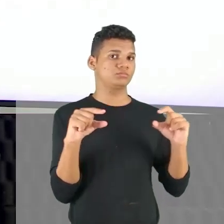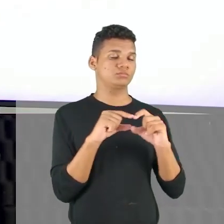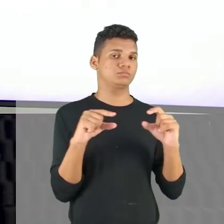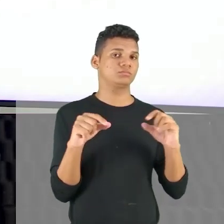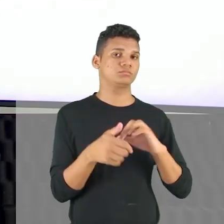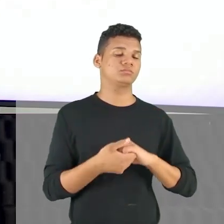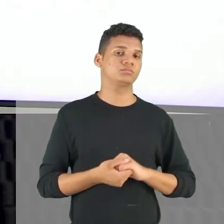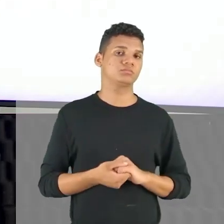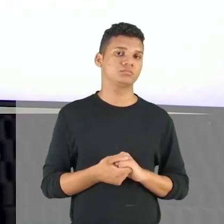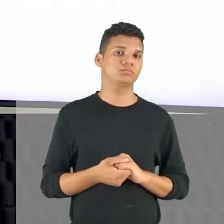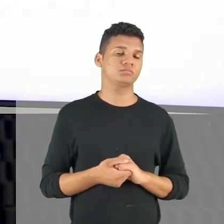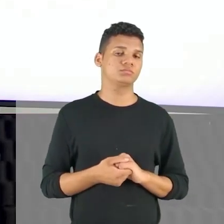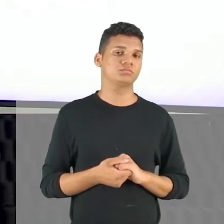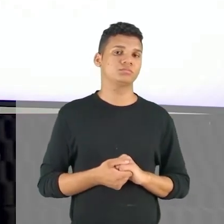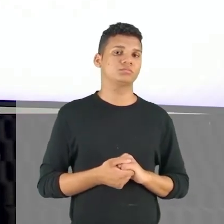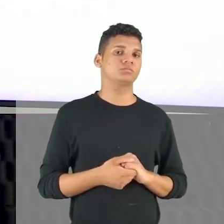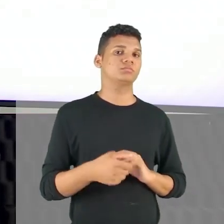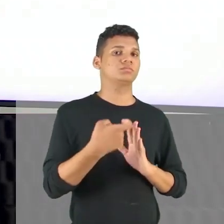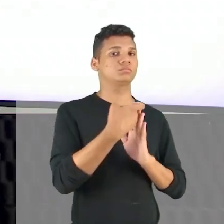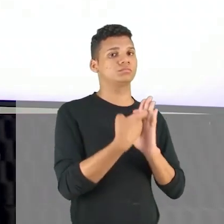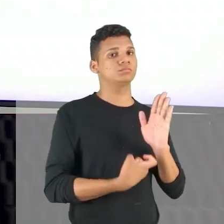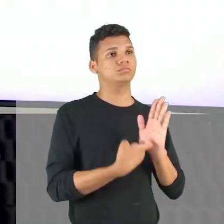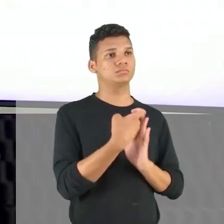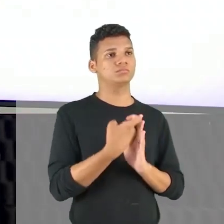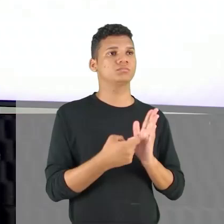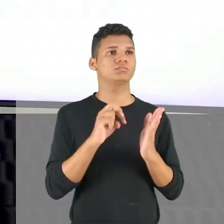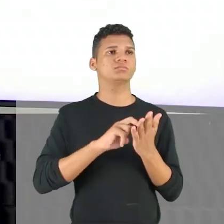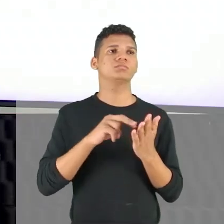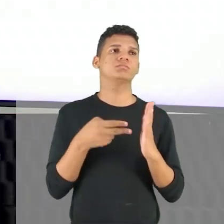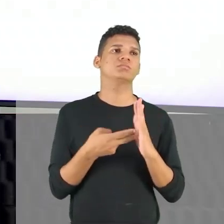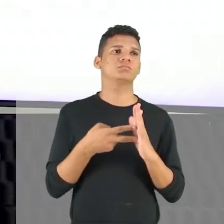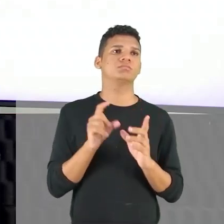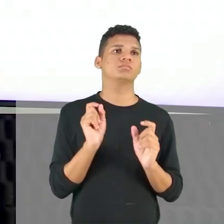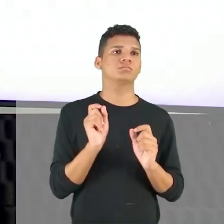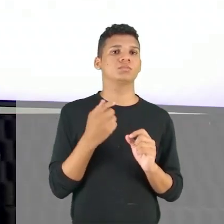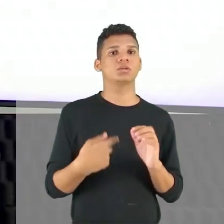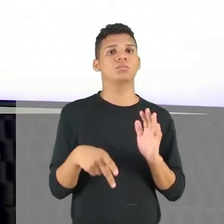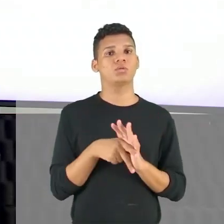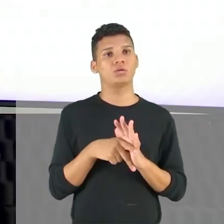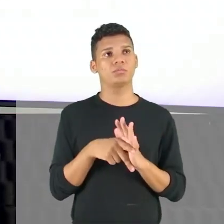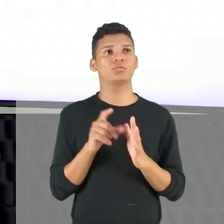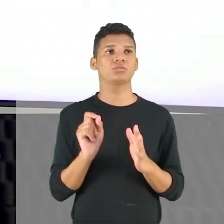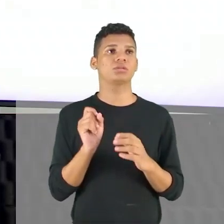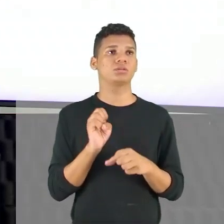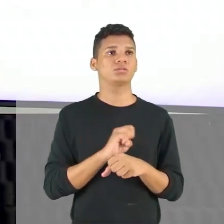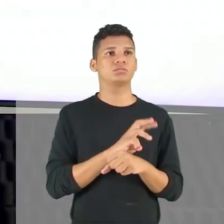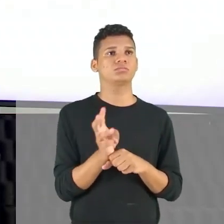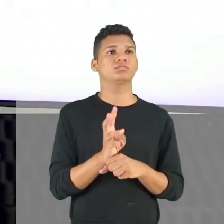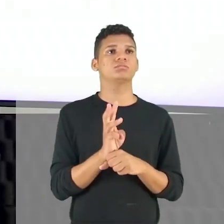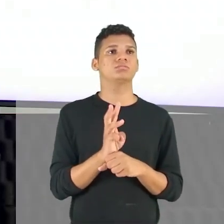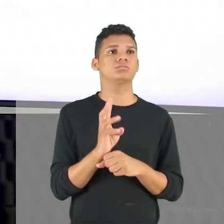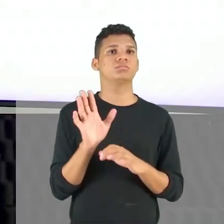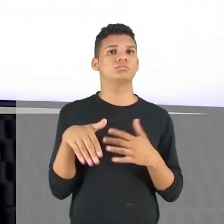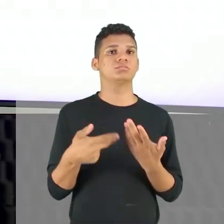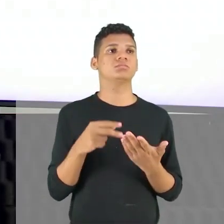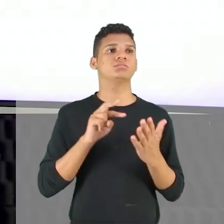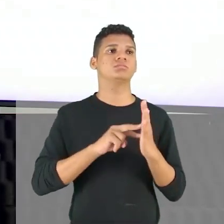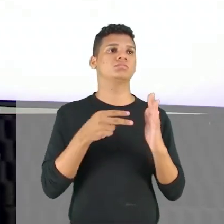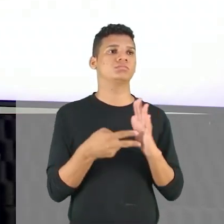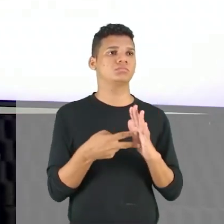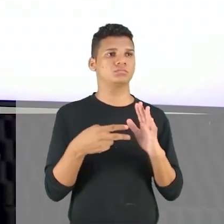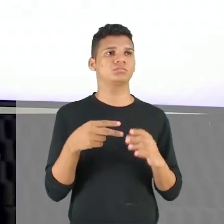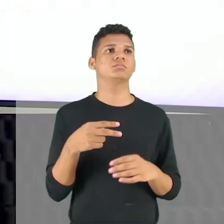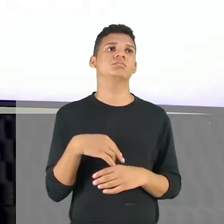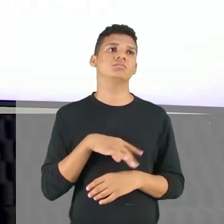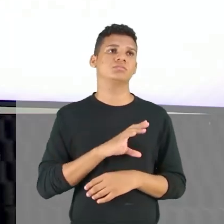segundo o texto, significa: isso é recorrente dentro da UEMA, tá? a tradução de palavras, o significado